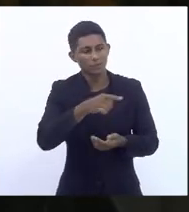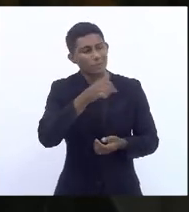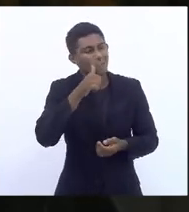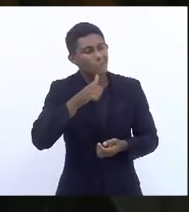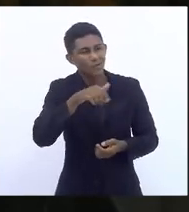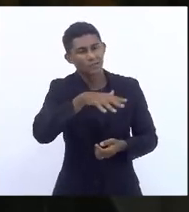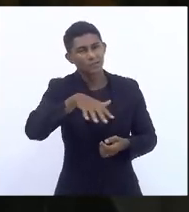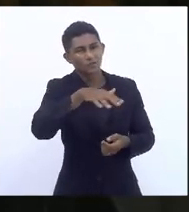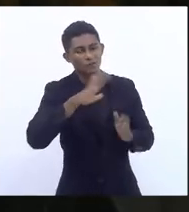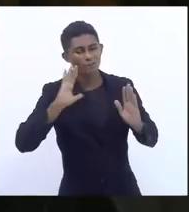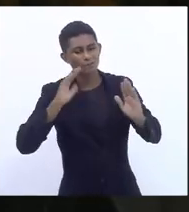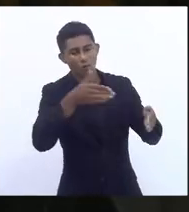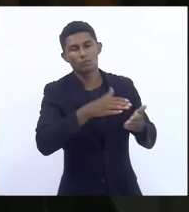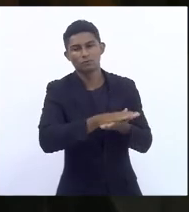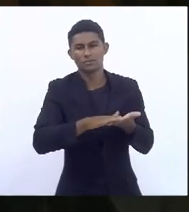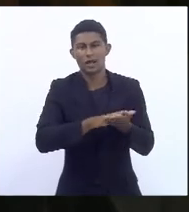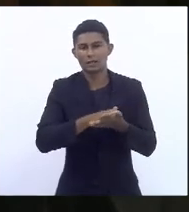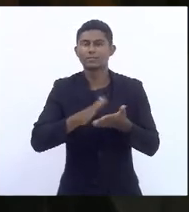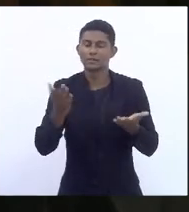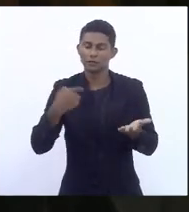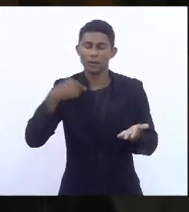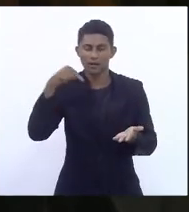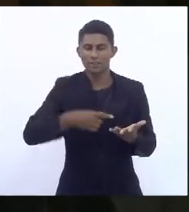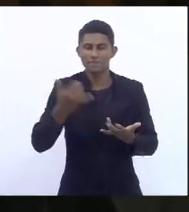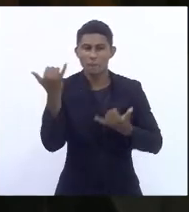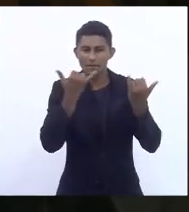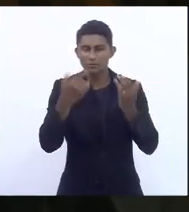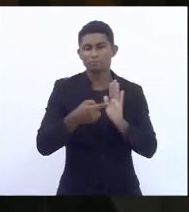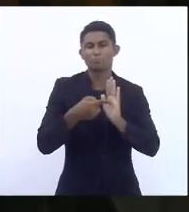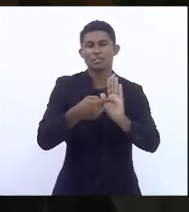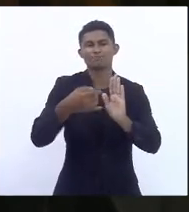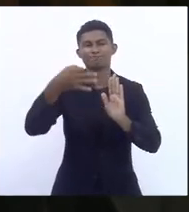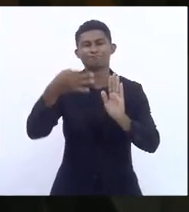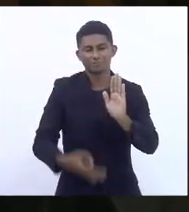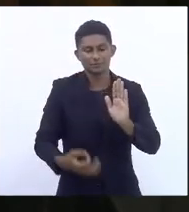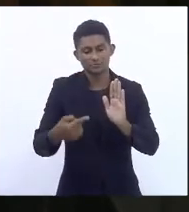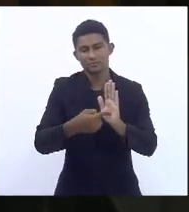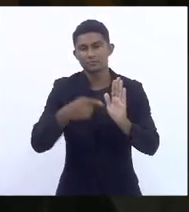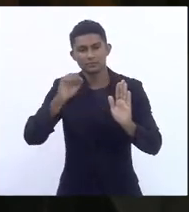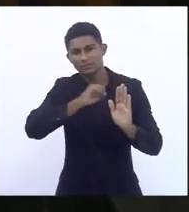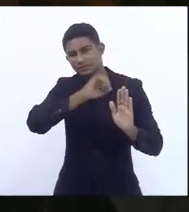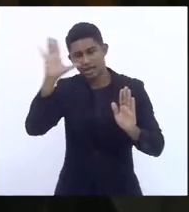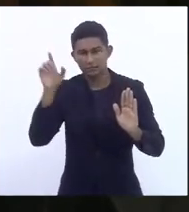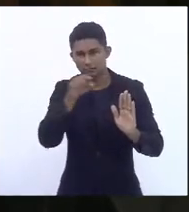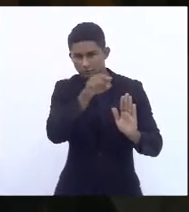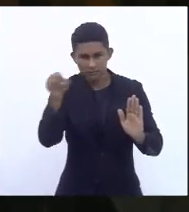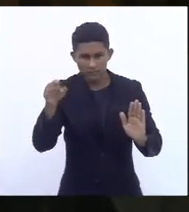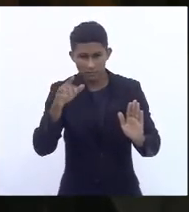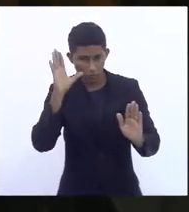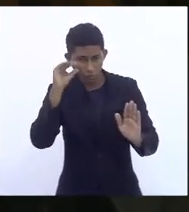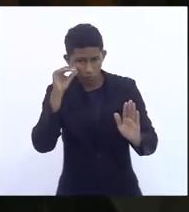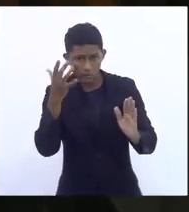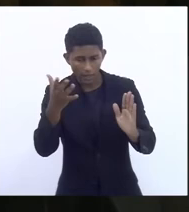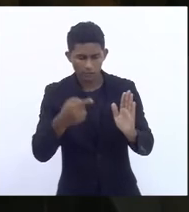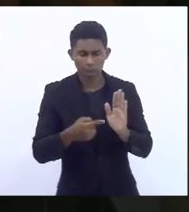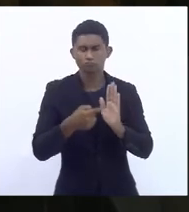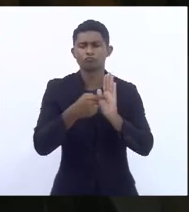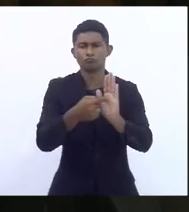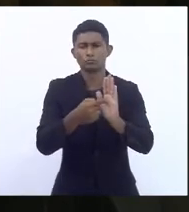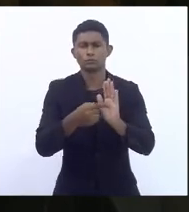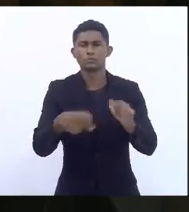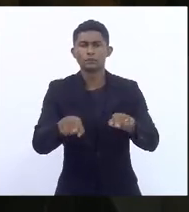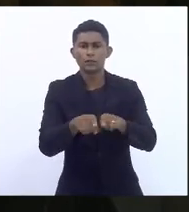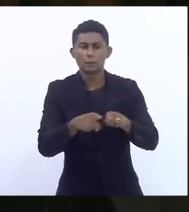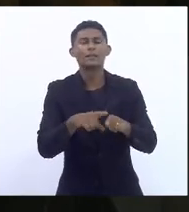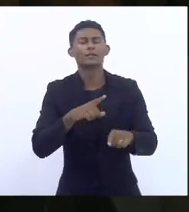mulheres, conforme eu trouxe aqui, com dados muito claros, muito cristalinos, que estão à disposição de quem quiser consultar no portal